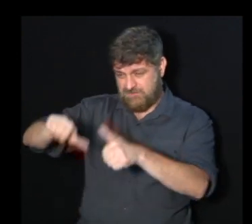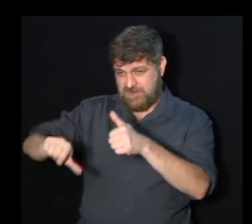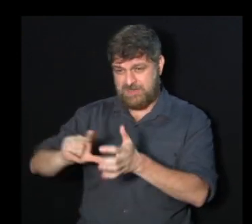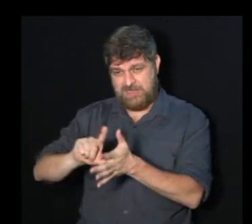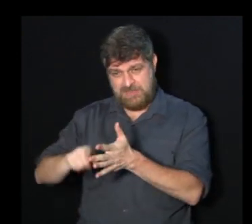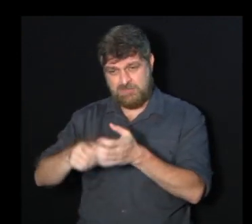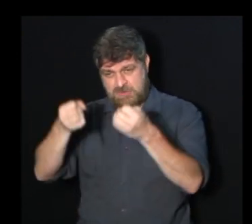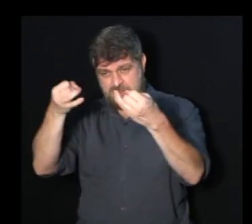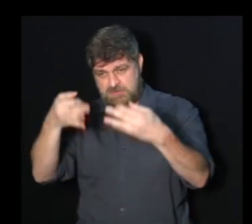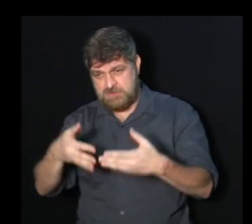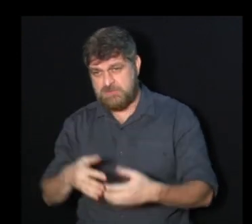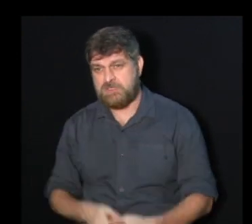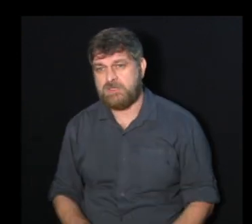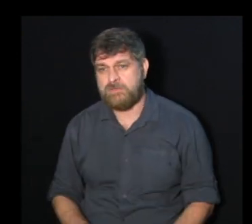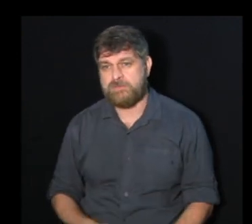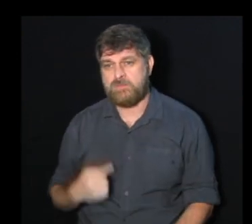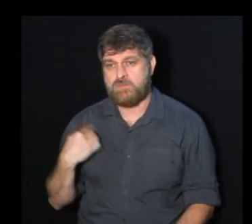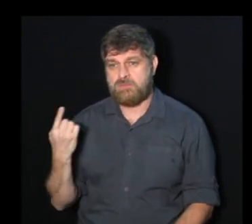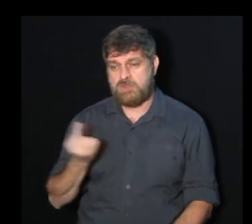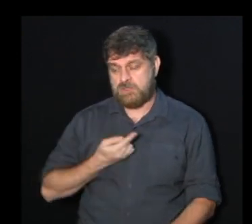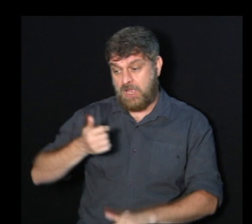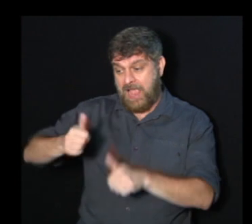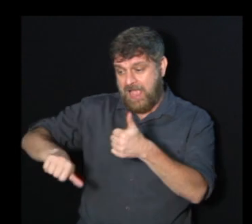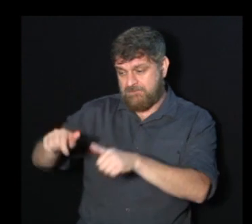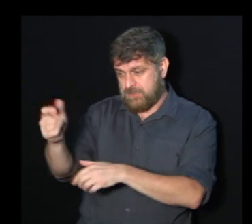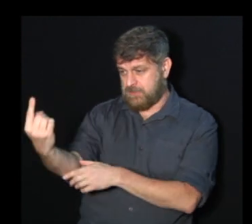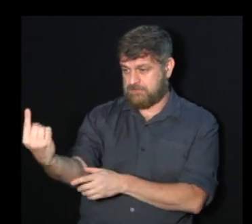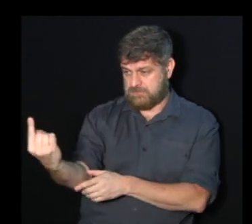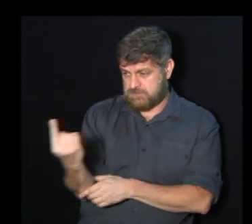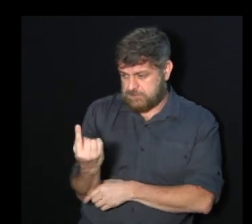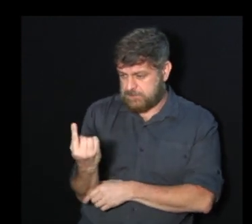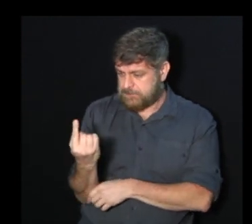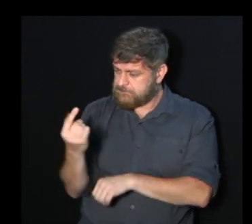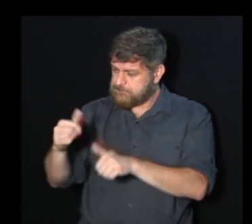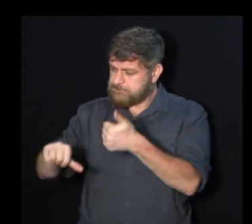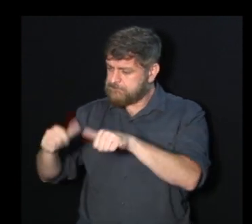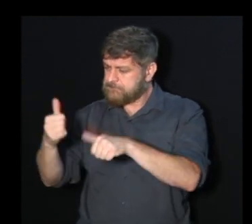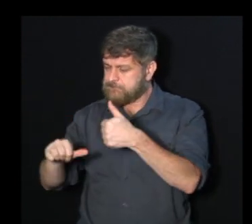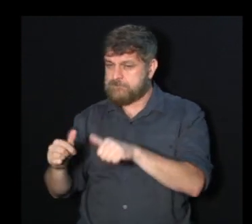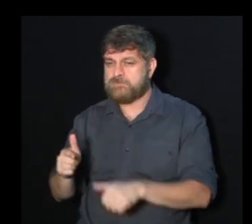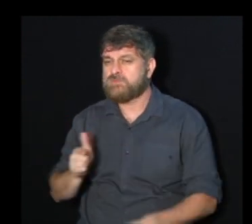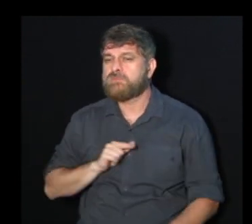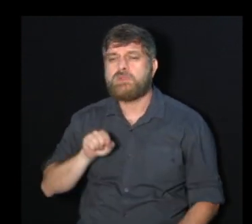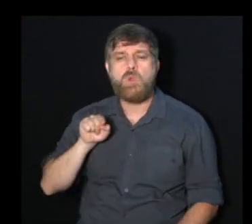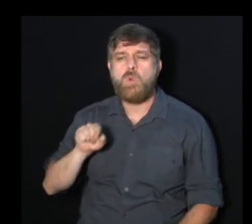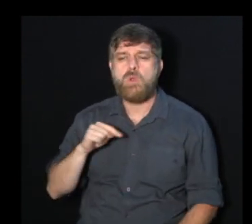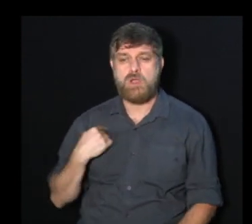sobre a avaliação, quando a gente avalia o paciente, a gente